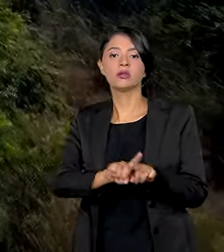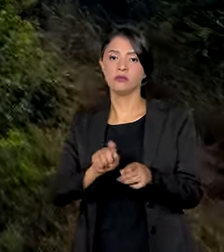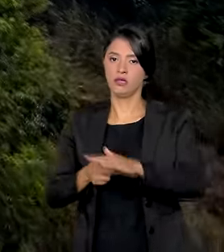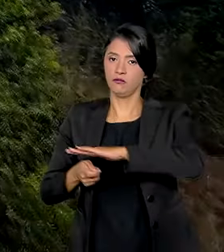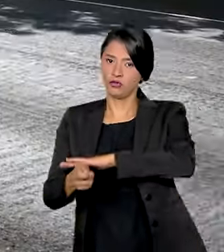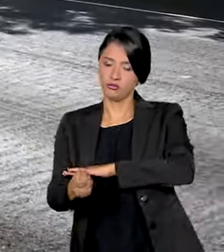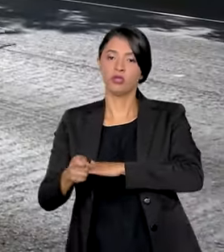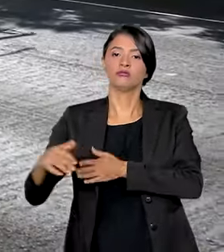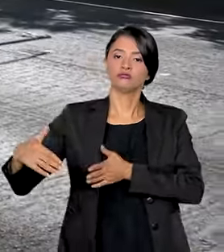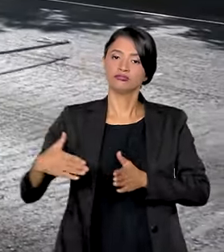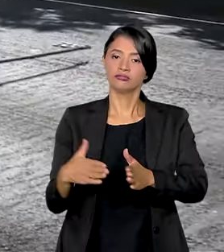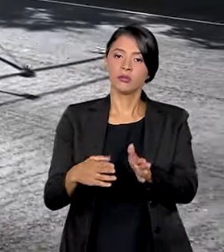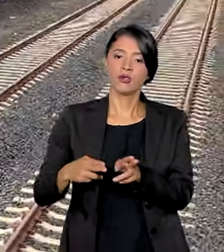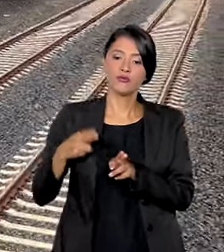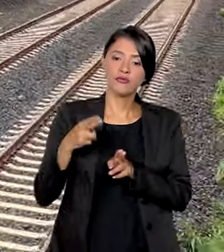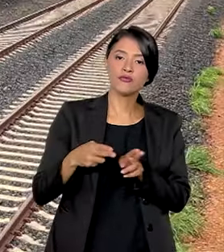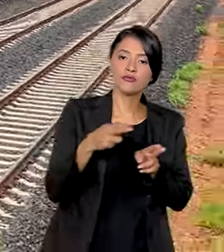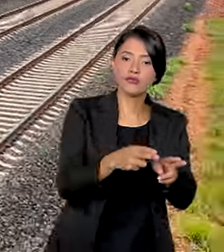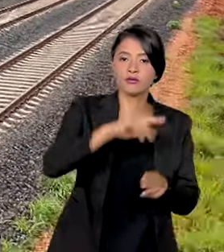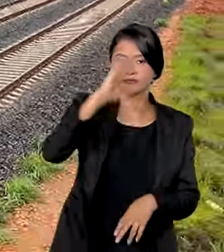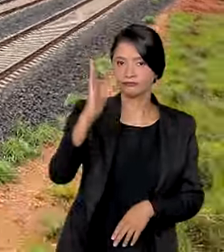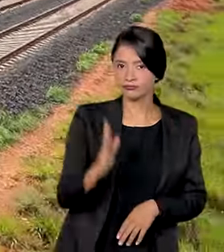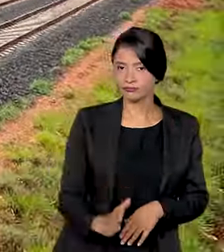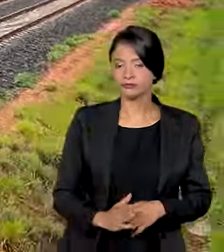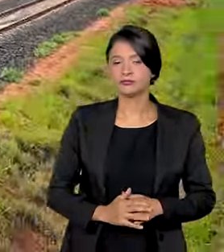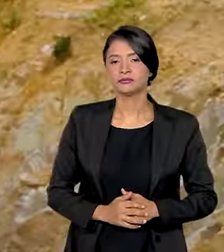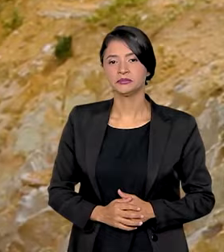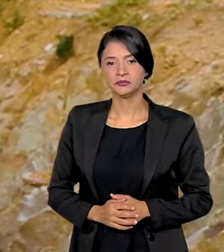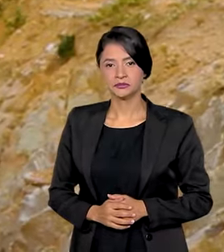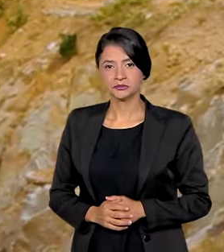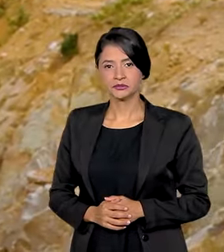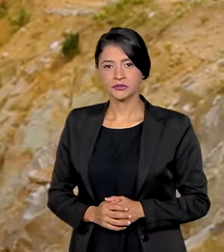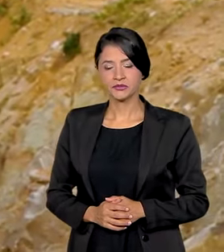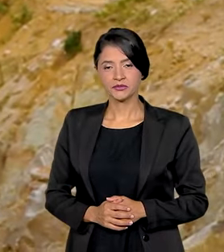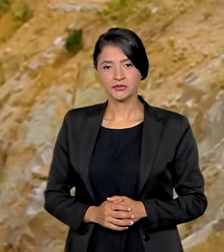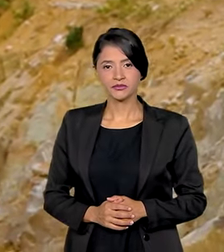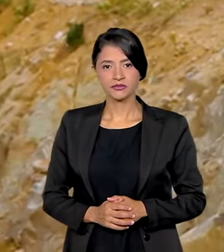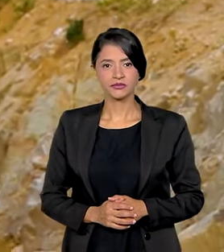prevê investimentos em rodovias e ferrovias pelo país.